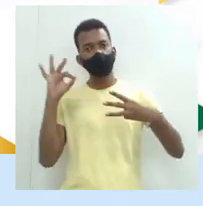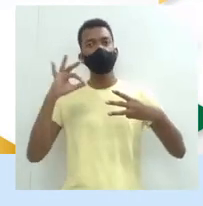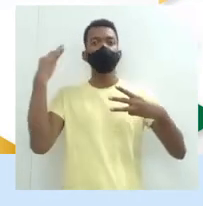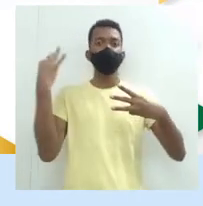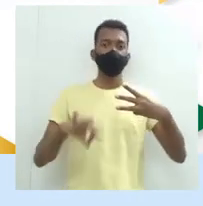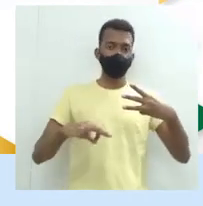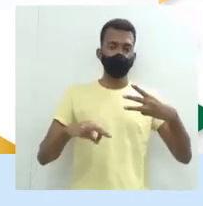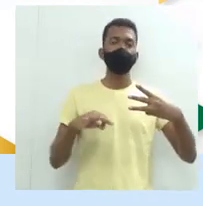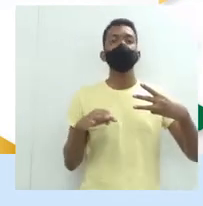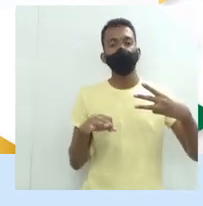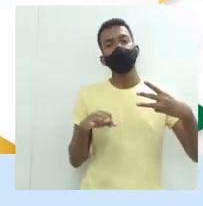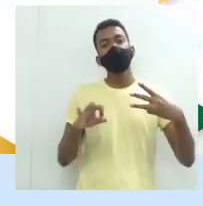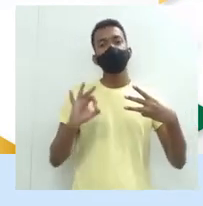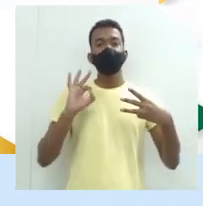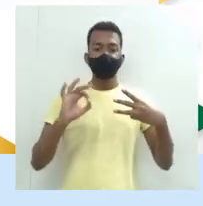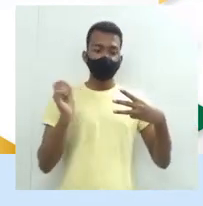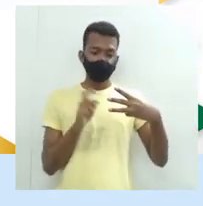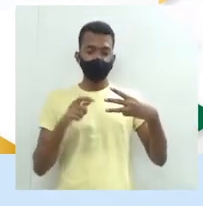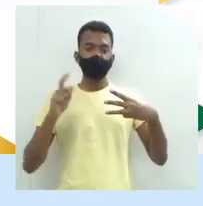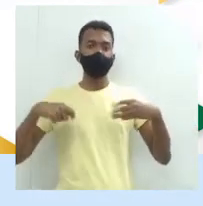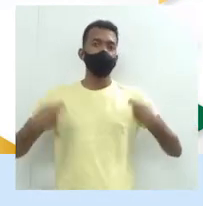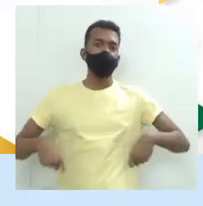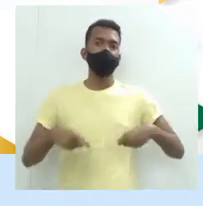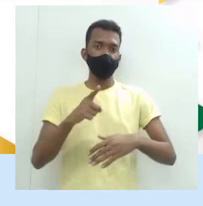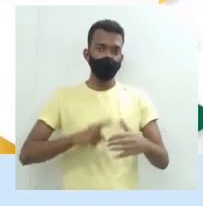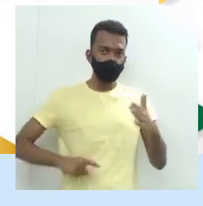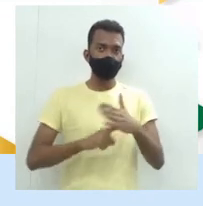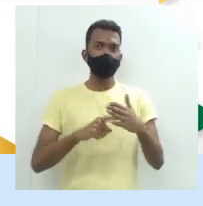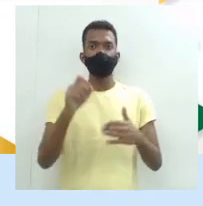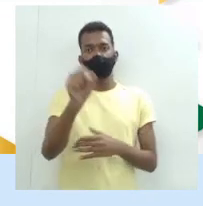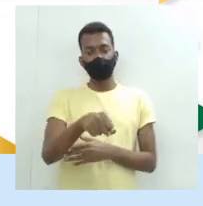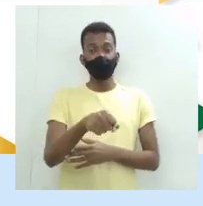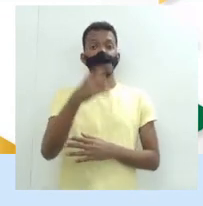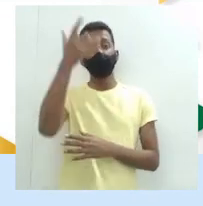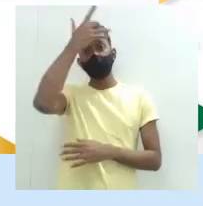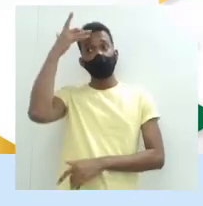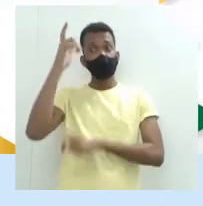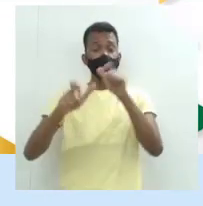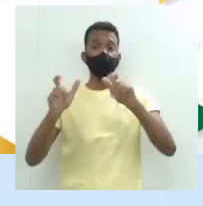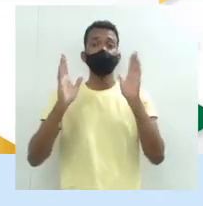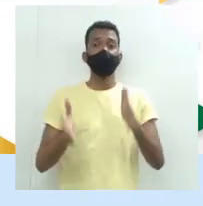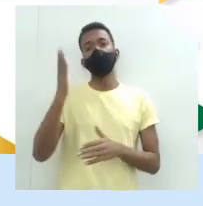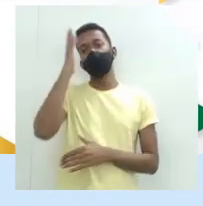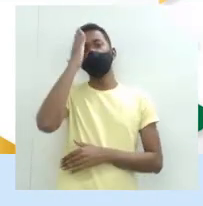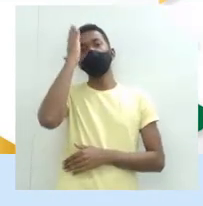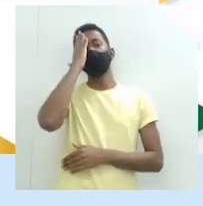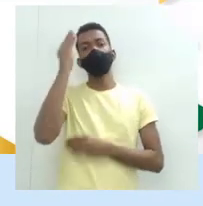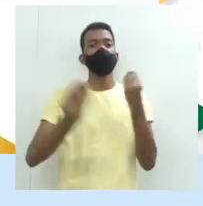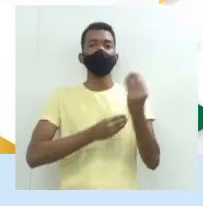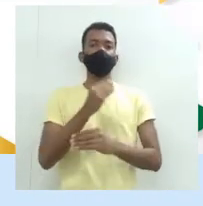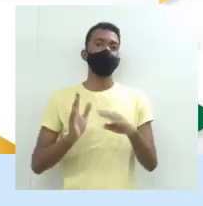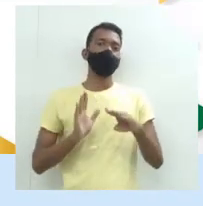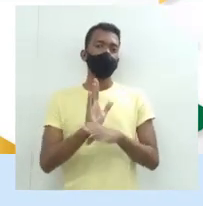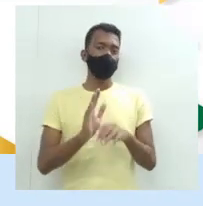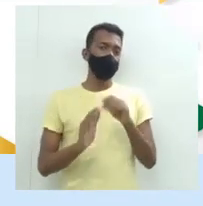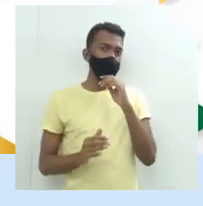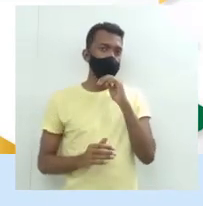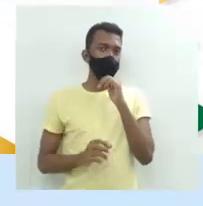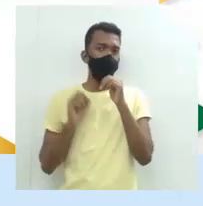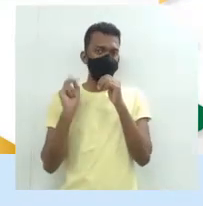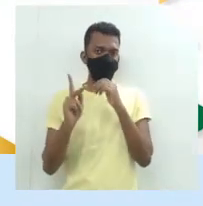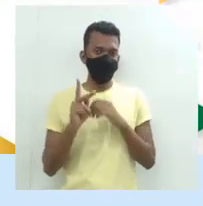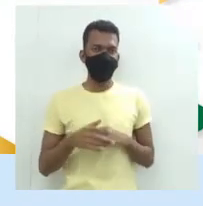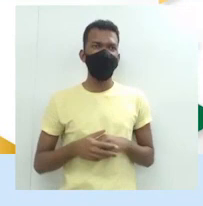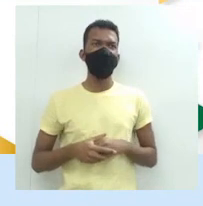número 2 é o correto, que é necessário você fazer a denúncia para que as pessoas saibam como ajudar.